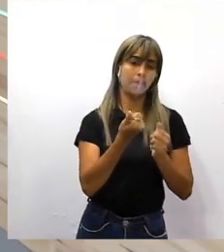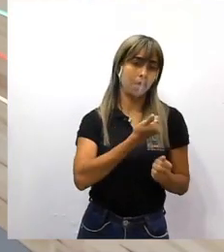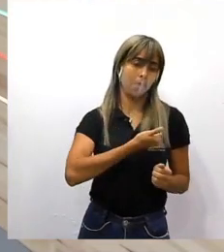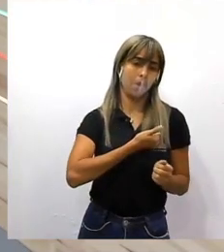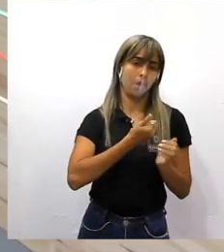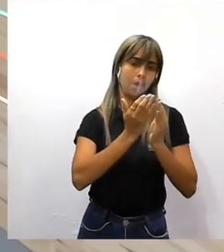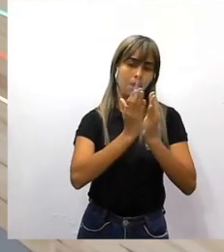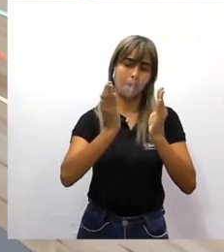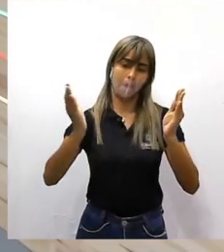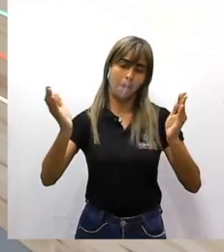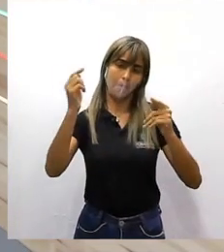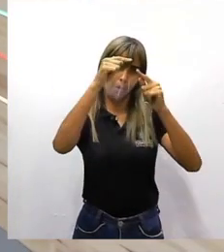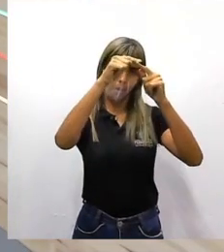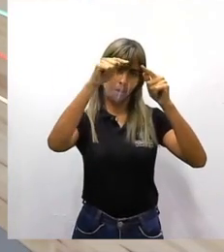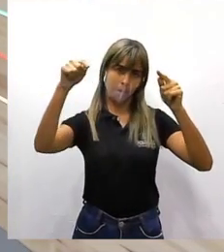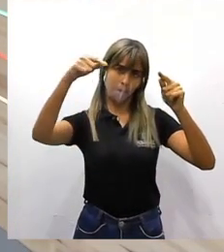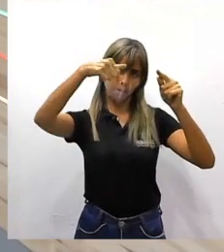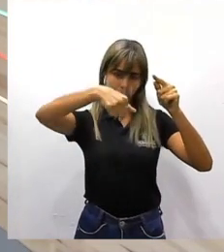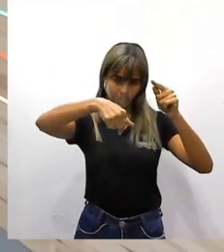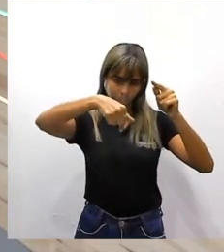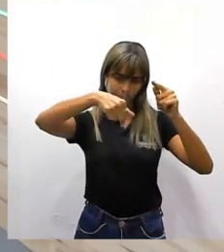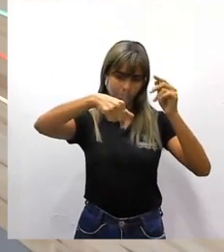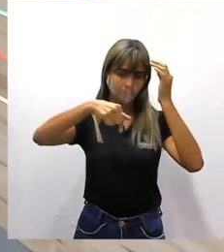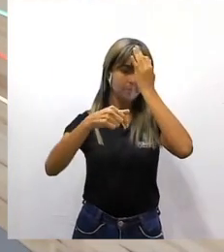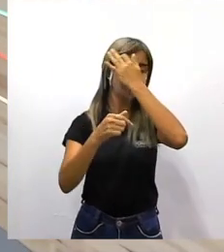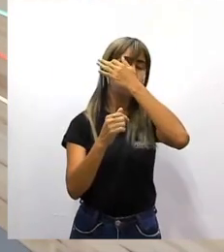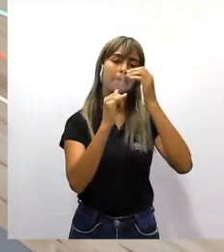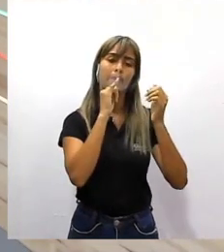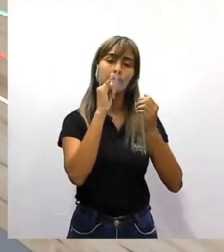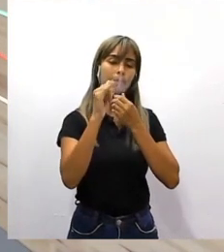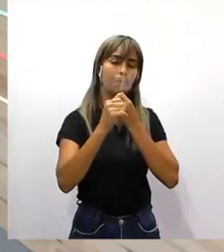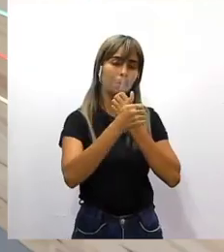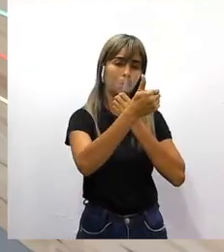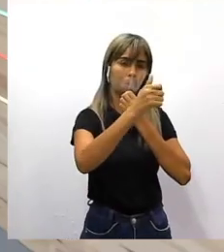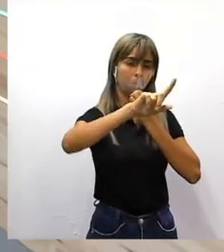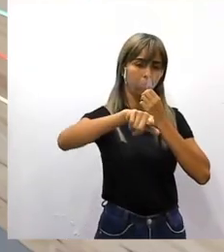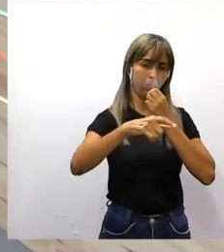e colocar uma barrinha em cima. Eu digo, pronto,